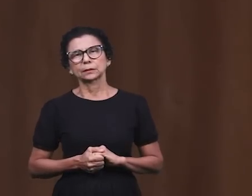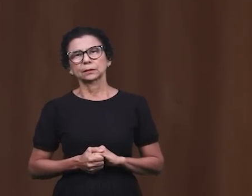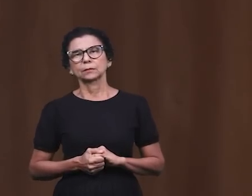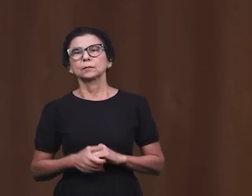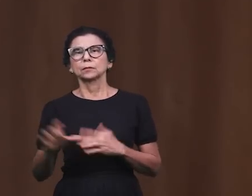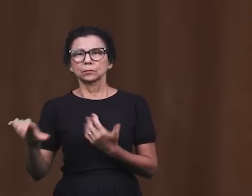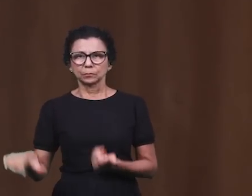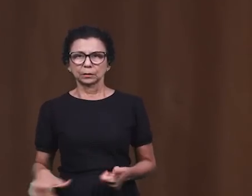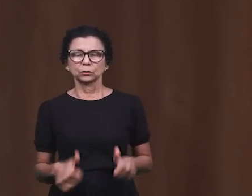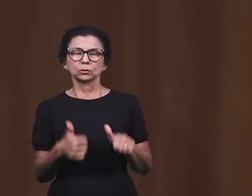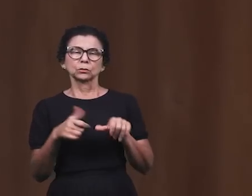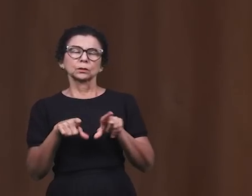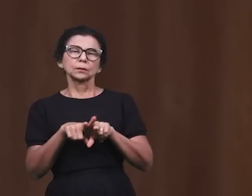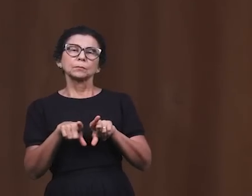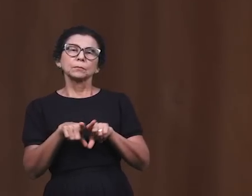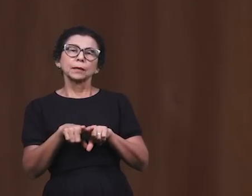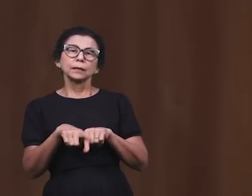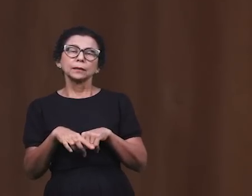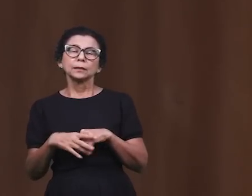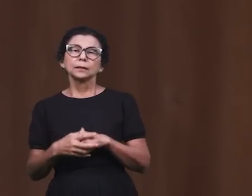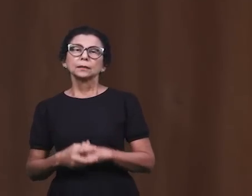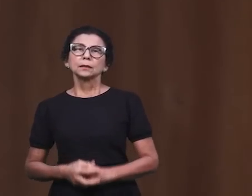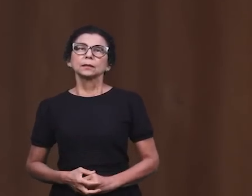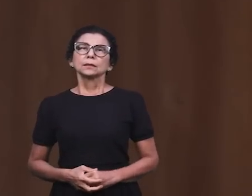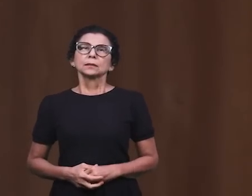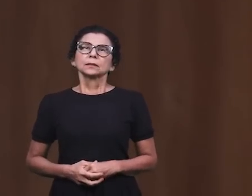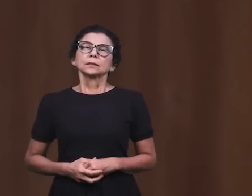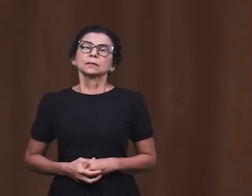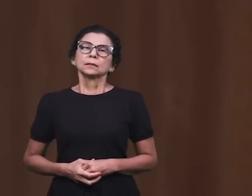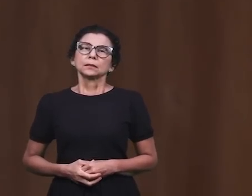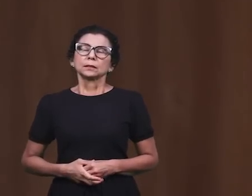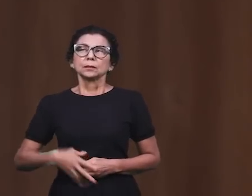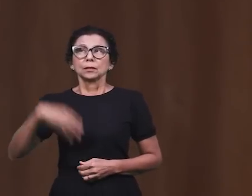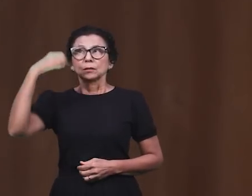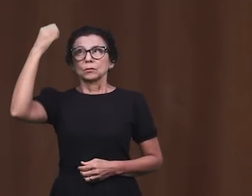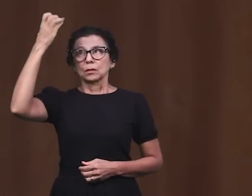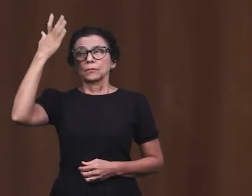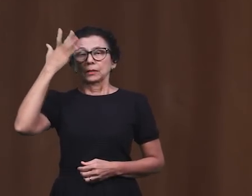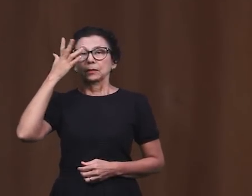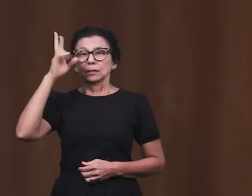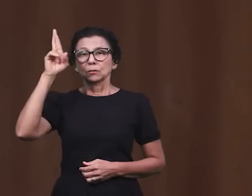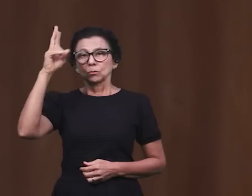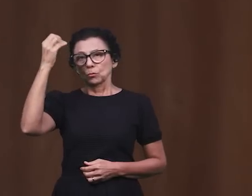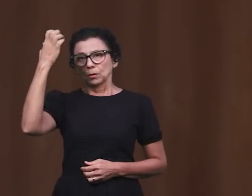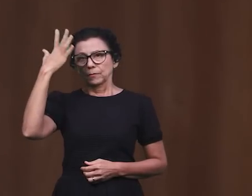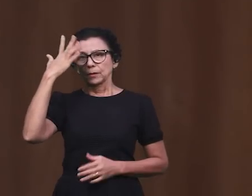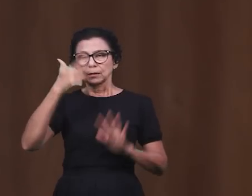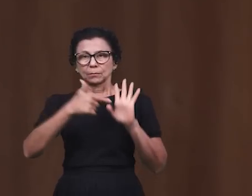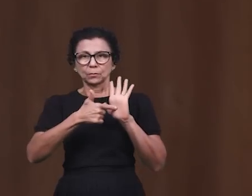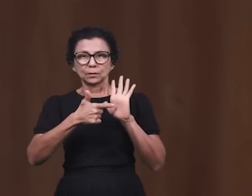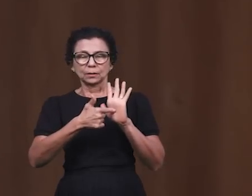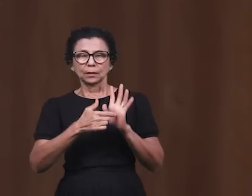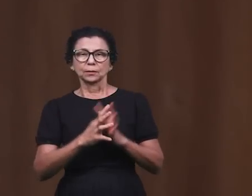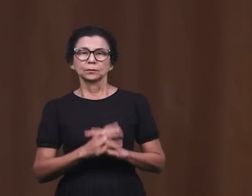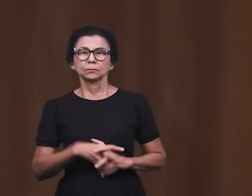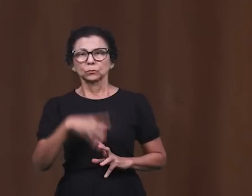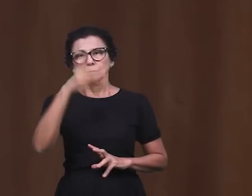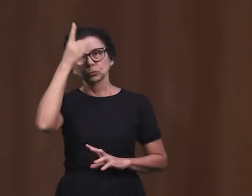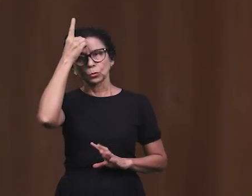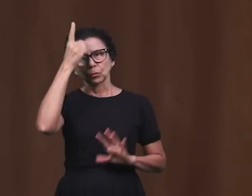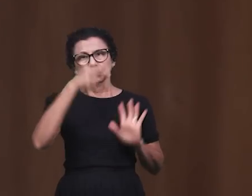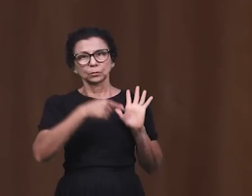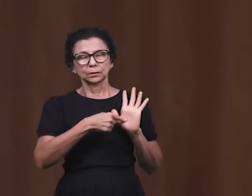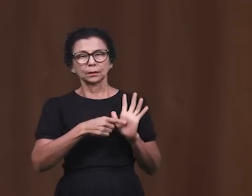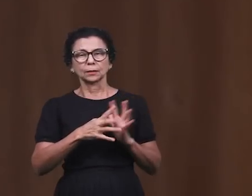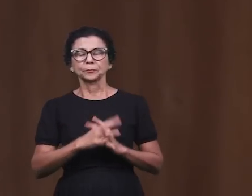as águas, se batizar, e também por revelação, né? Agora, o terceiro aspecto